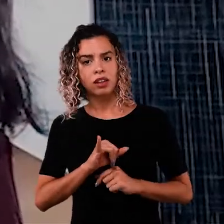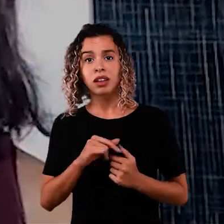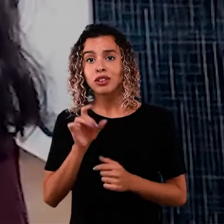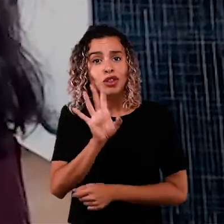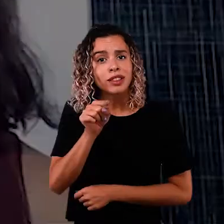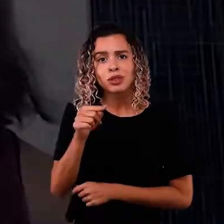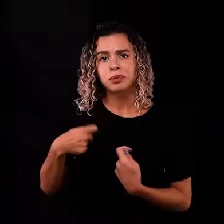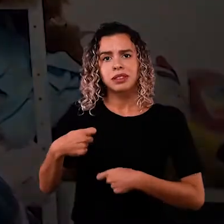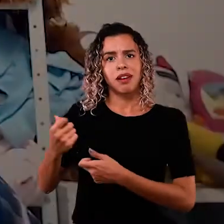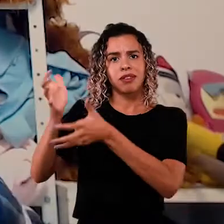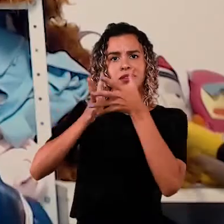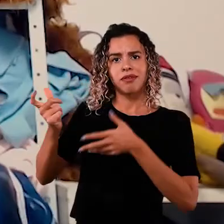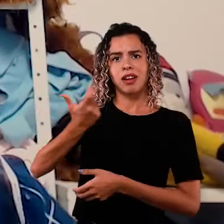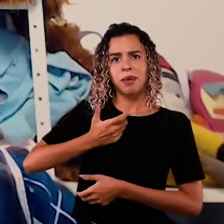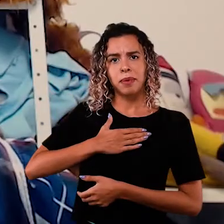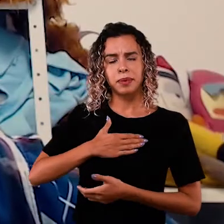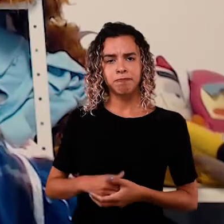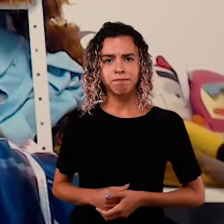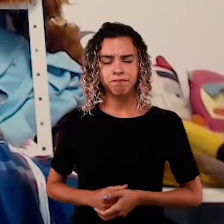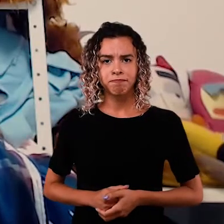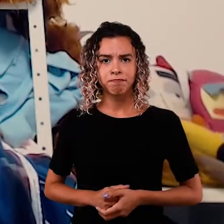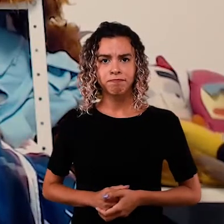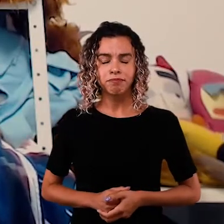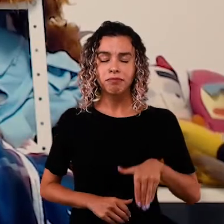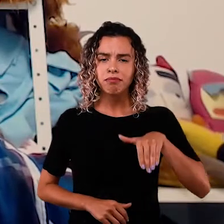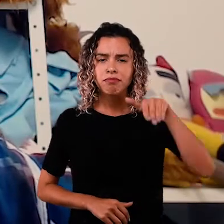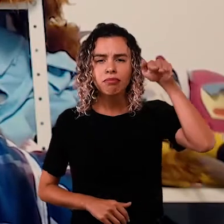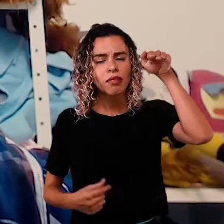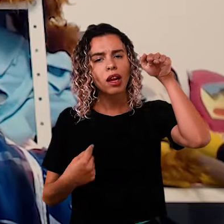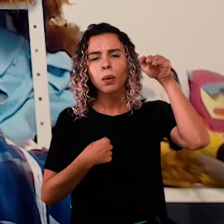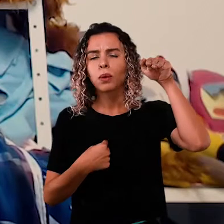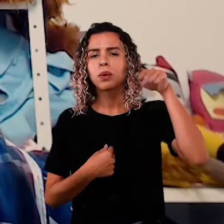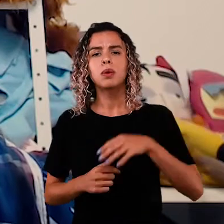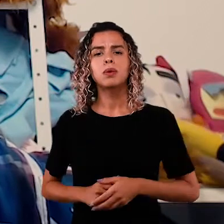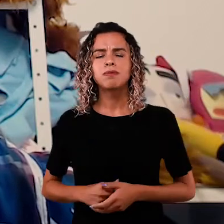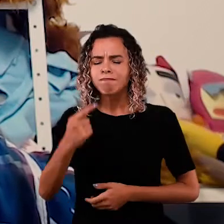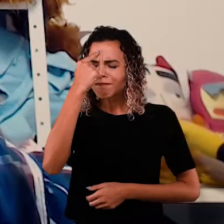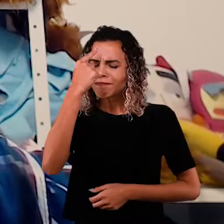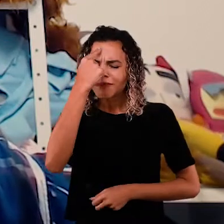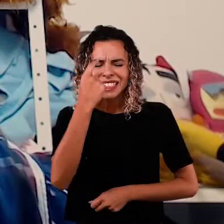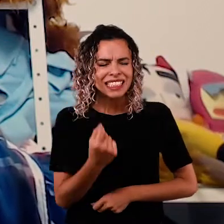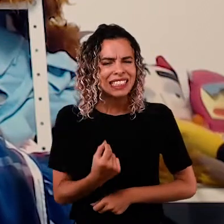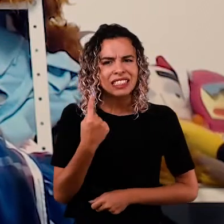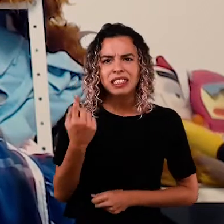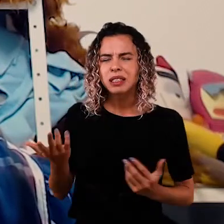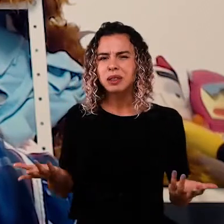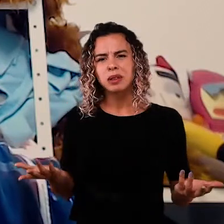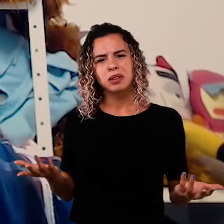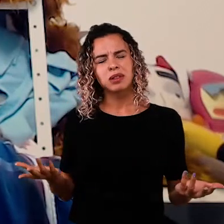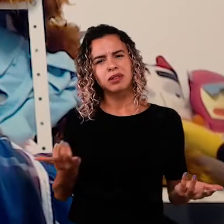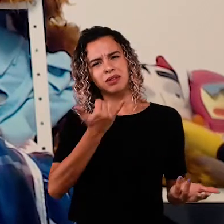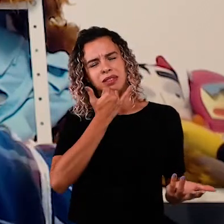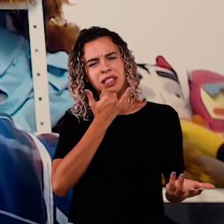era isso que eu precisava ouvir. E na vida adulta eu fiquei muito... Fábio. Encafifado com isso, né? A ponto de